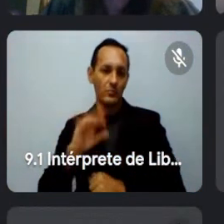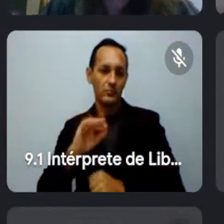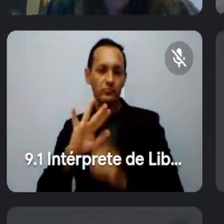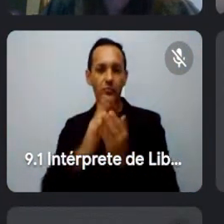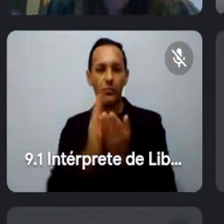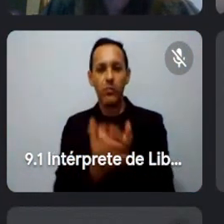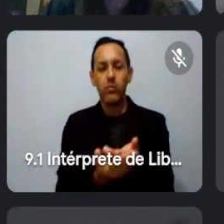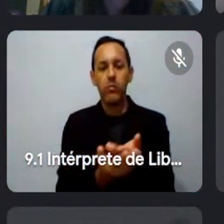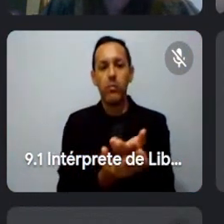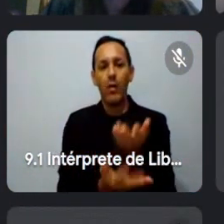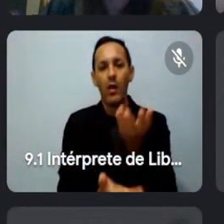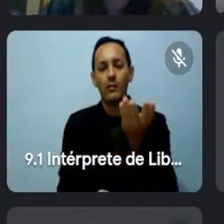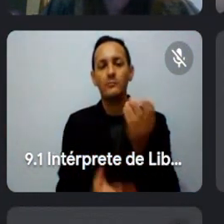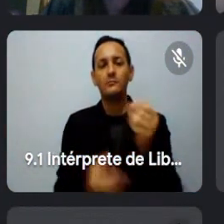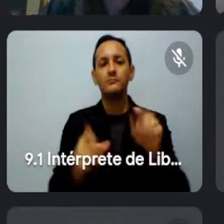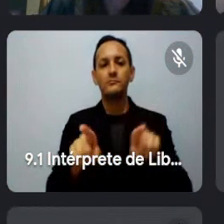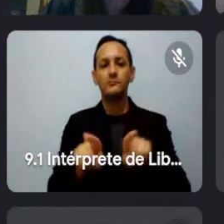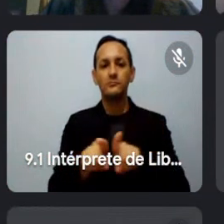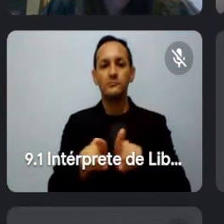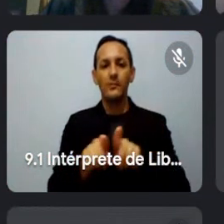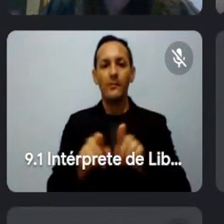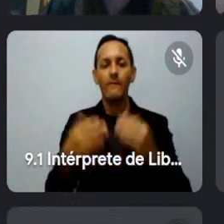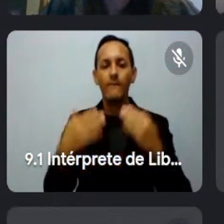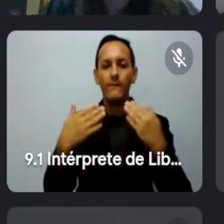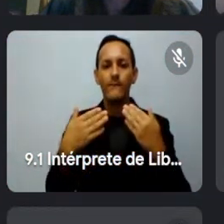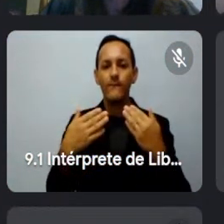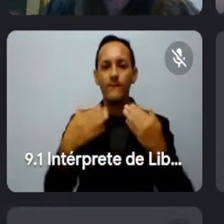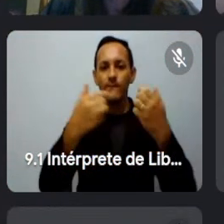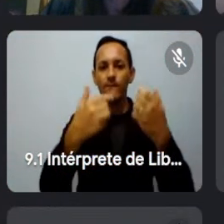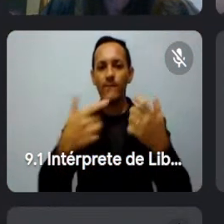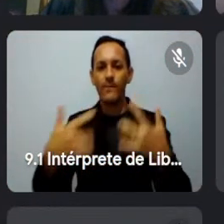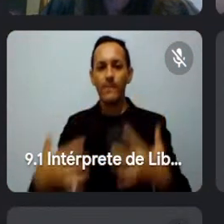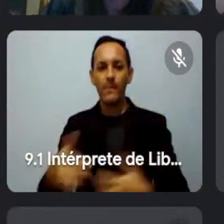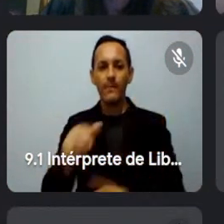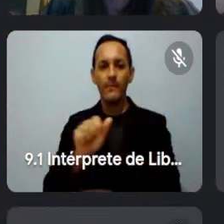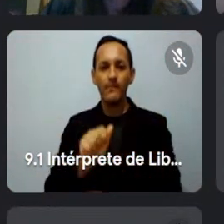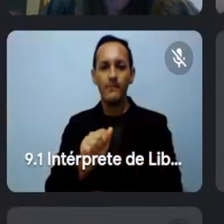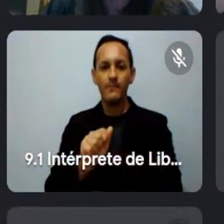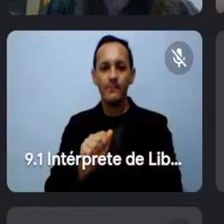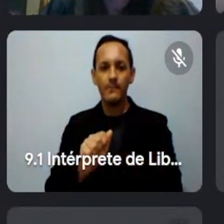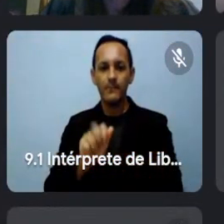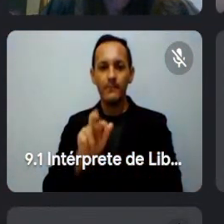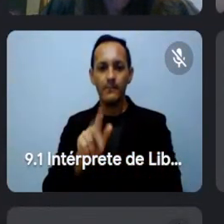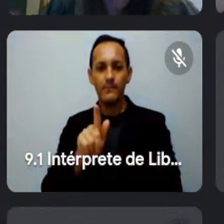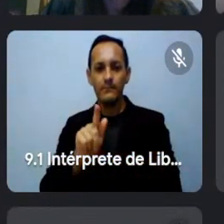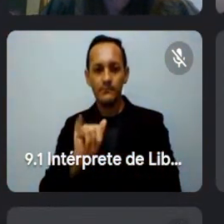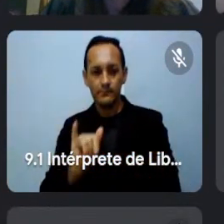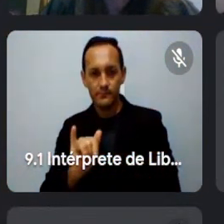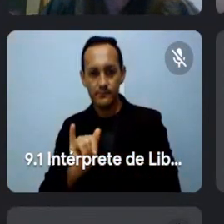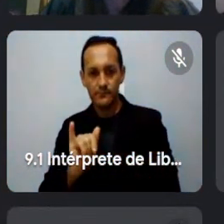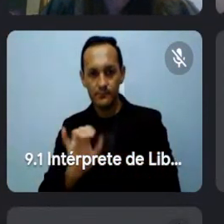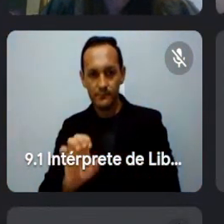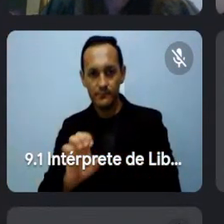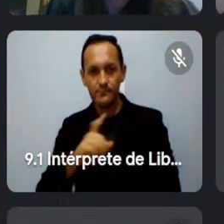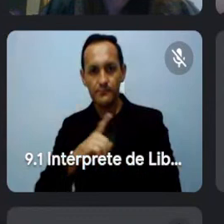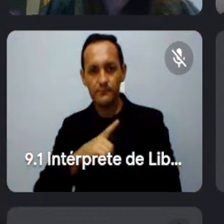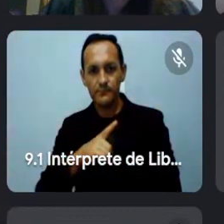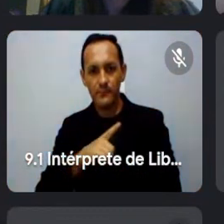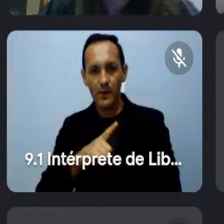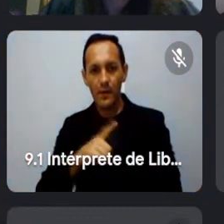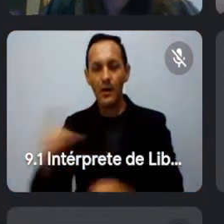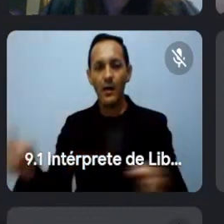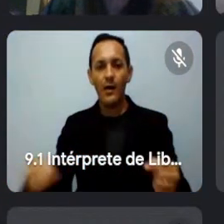e eu só faço menção essa ágil para esclarecer que apesar da Captação ilícita de